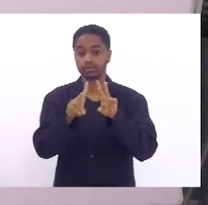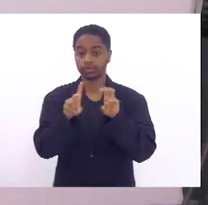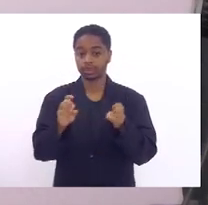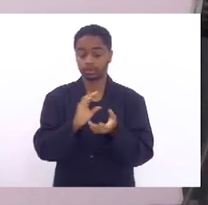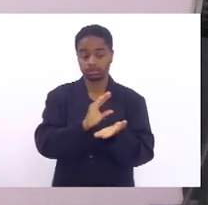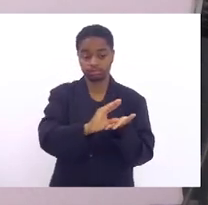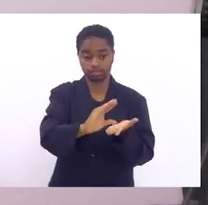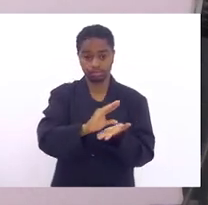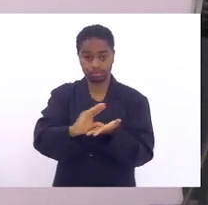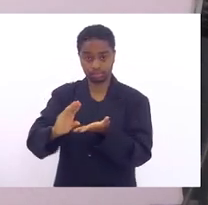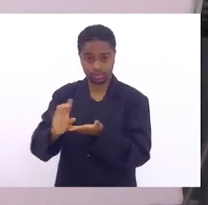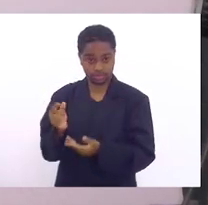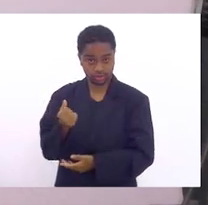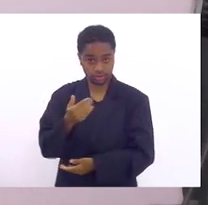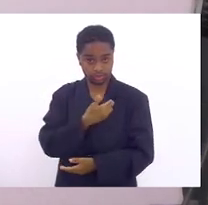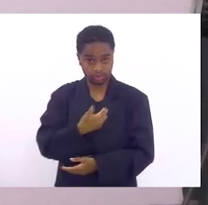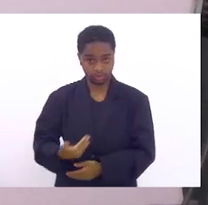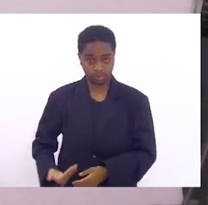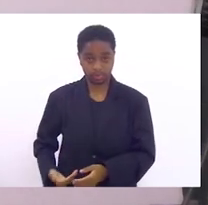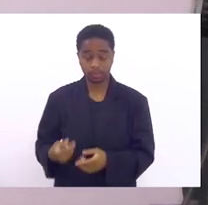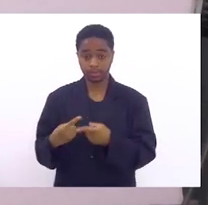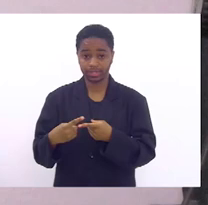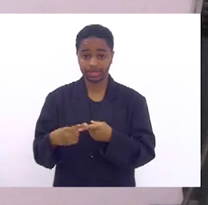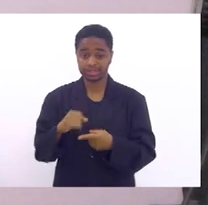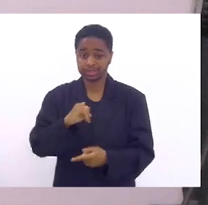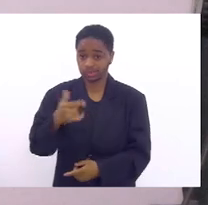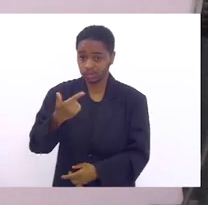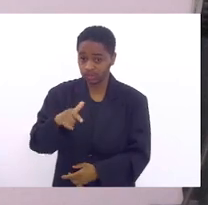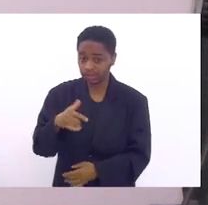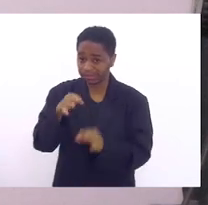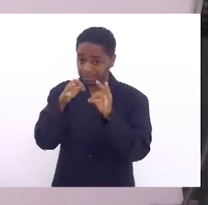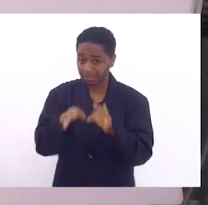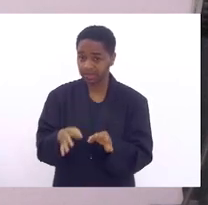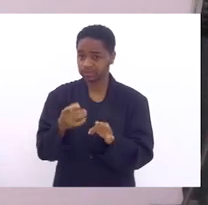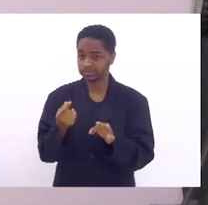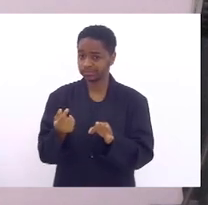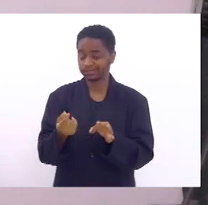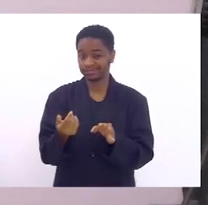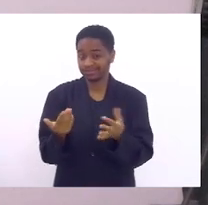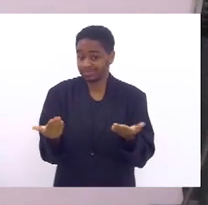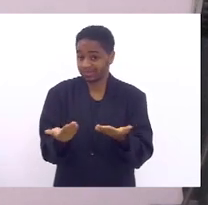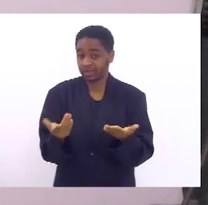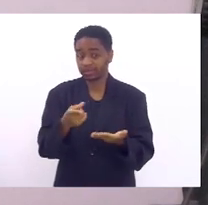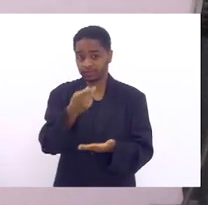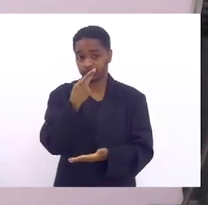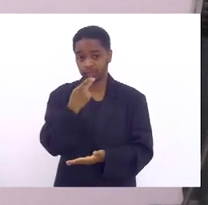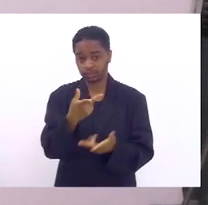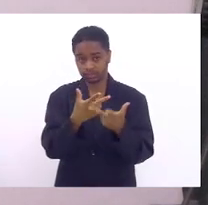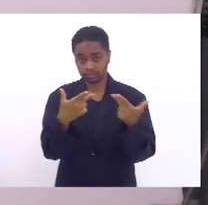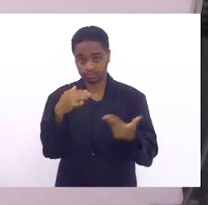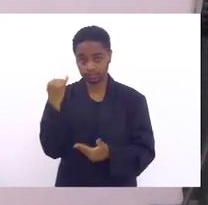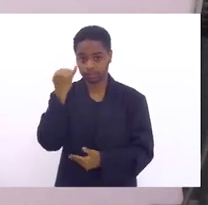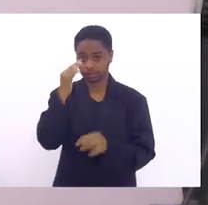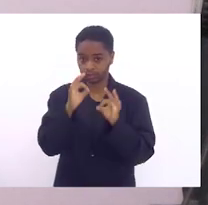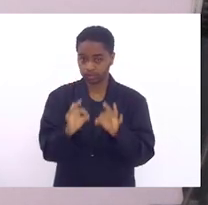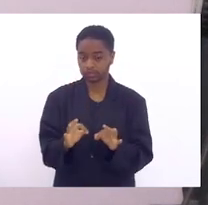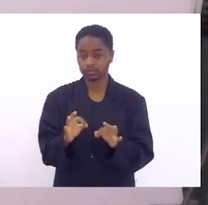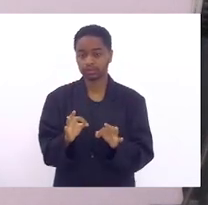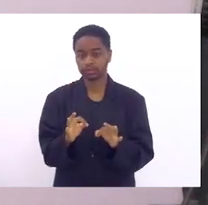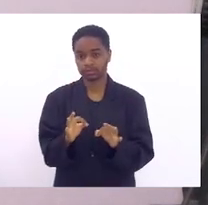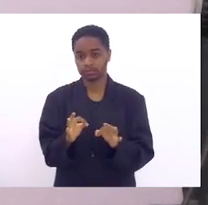públicas né porque sem sem a verba hoje a senhora falou uma coisa muito importante